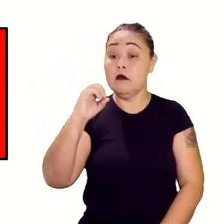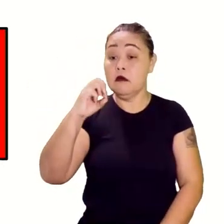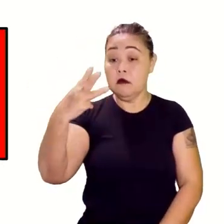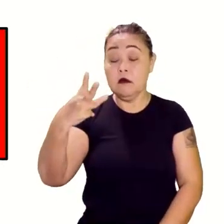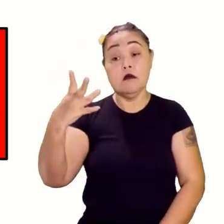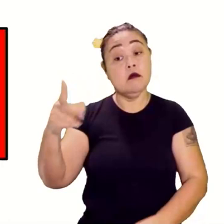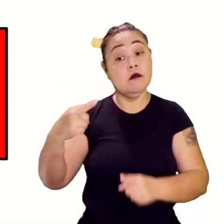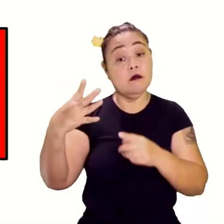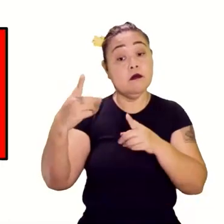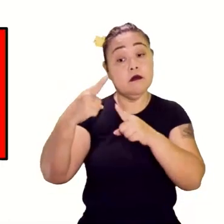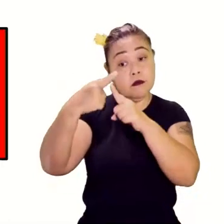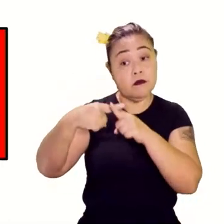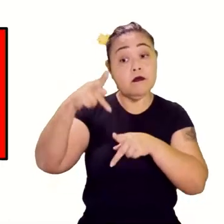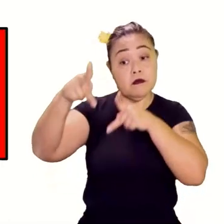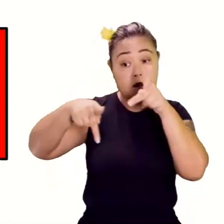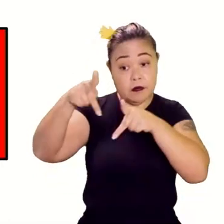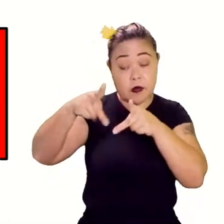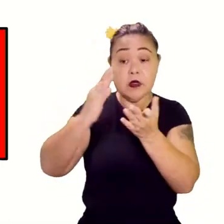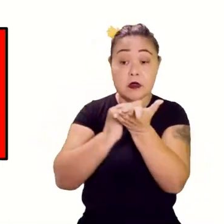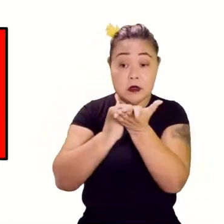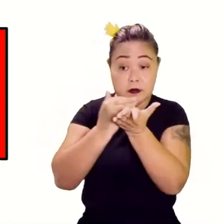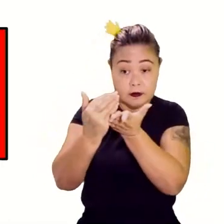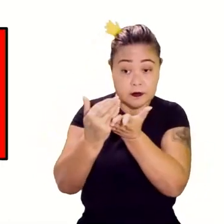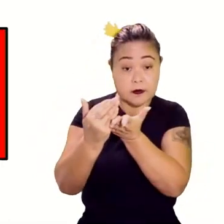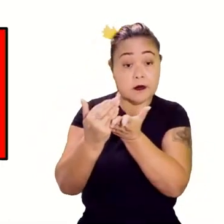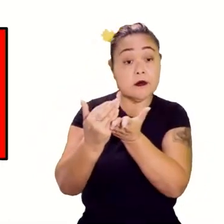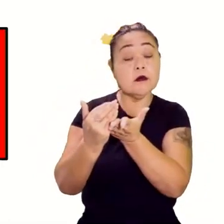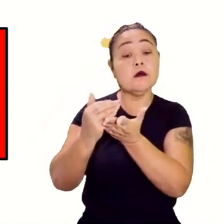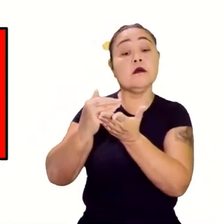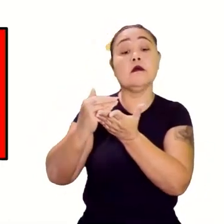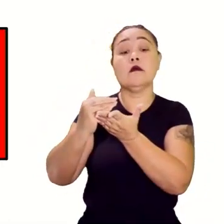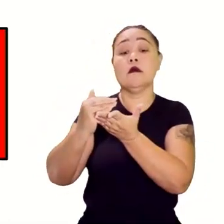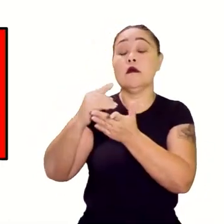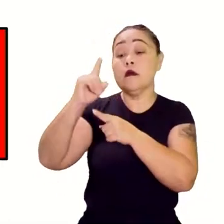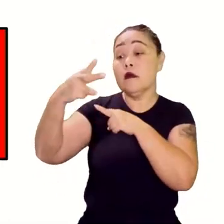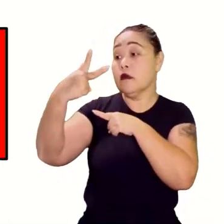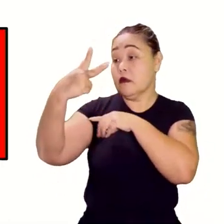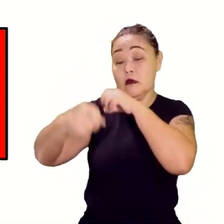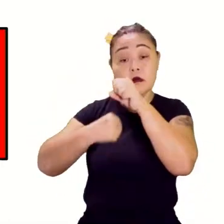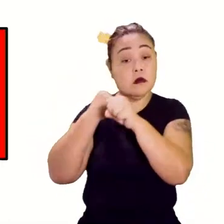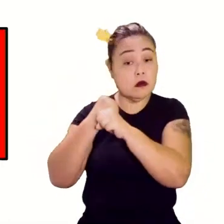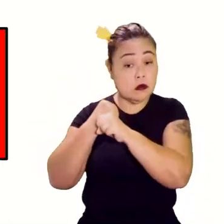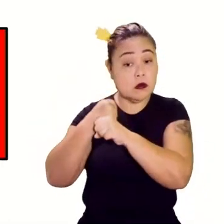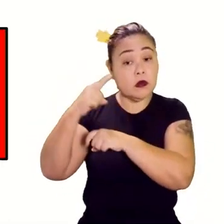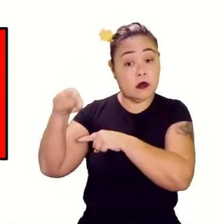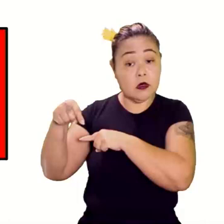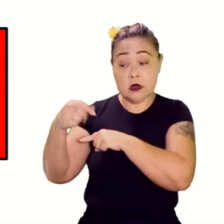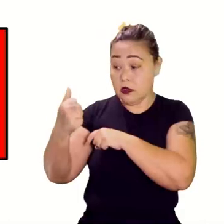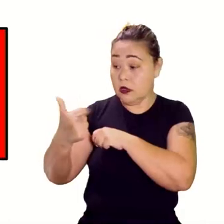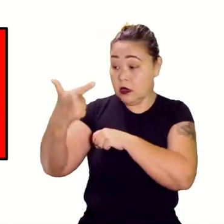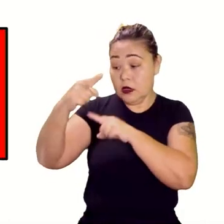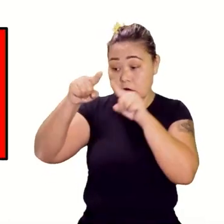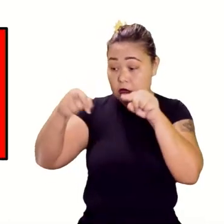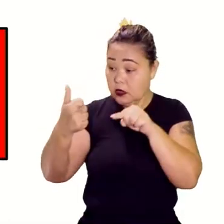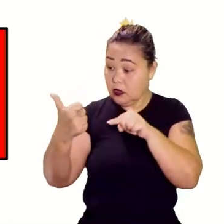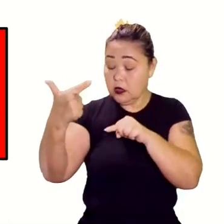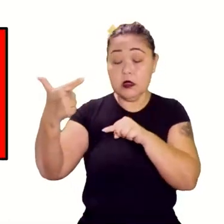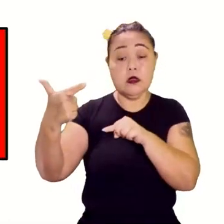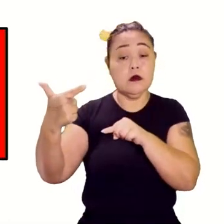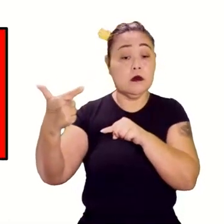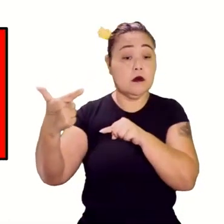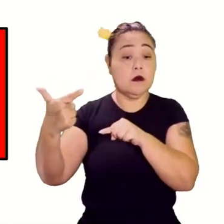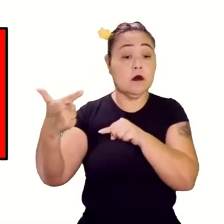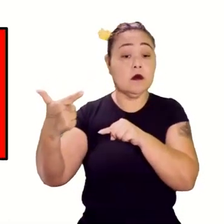1,03%. Multiplicado pela nossa população inicial. Pela população inicial. Já na população após 2 anos, esse percentual já vai ser elevado